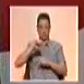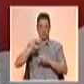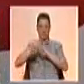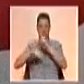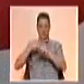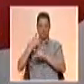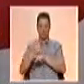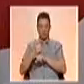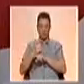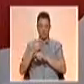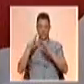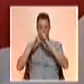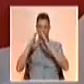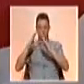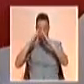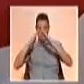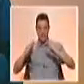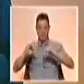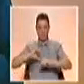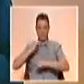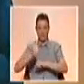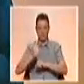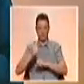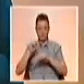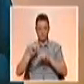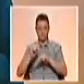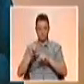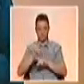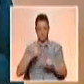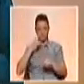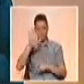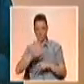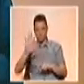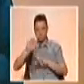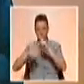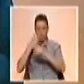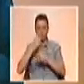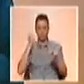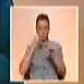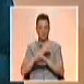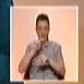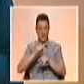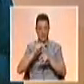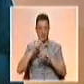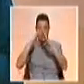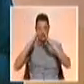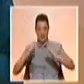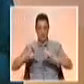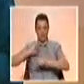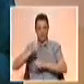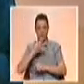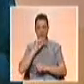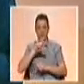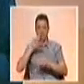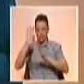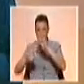Telhados verdes. Sim, os telhados verdes que, deixe-me referir enquanto não chegam as imagens, estes próprios telhados verdes podem ser usados